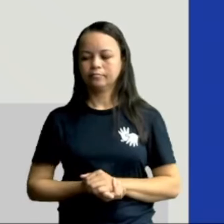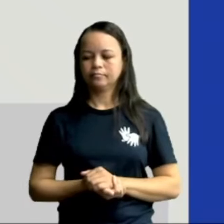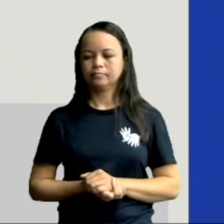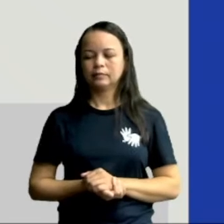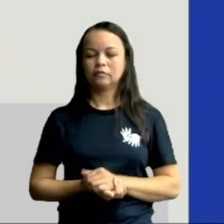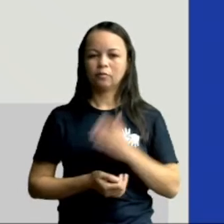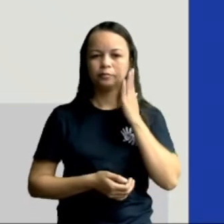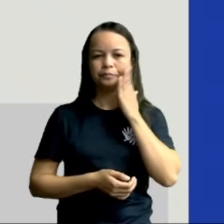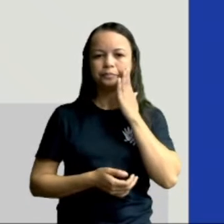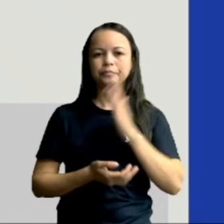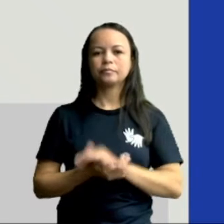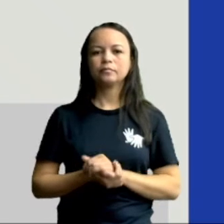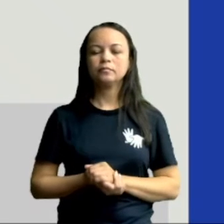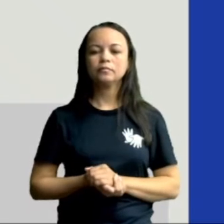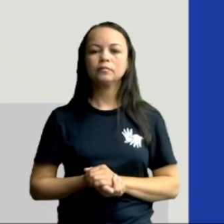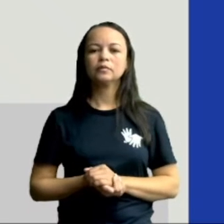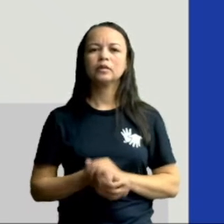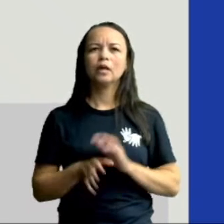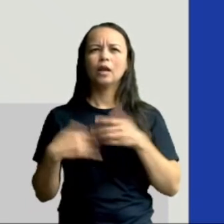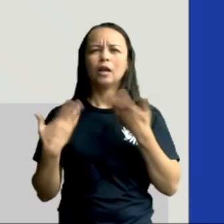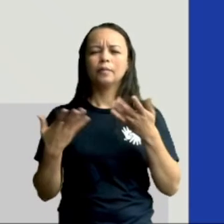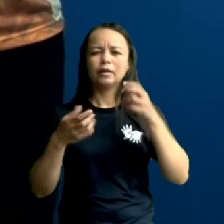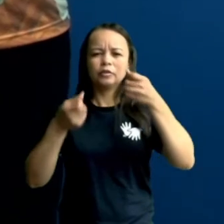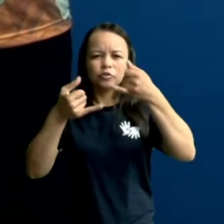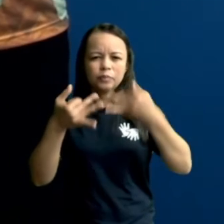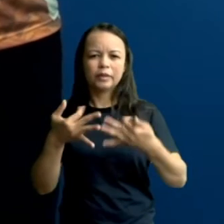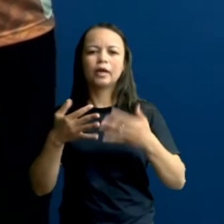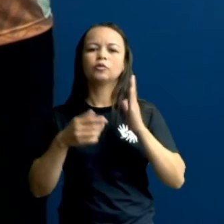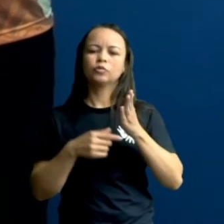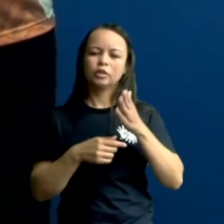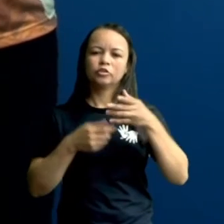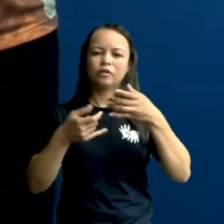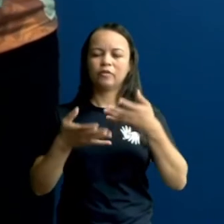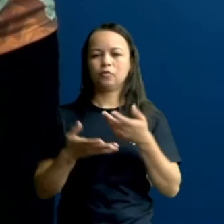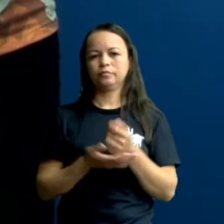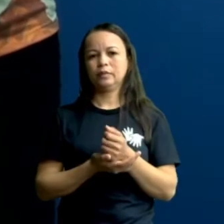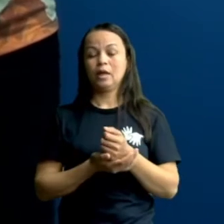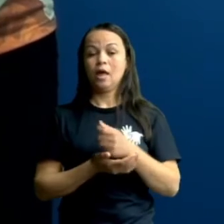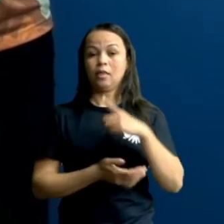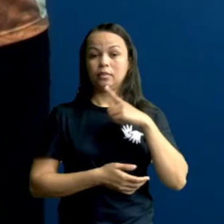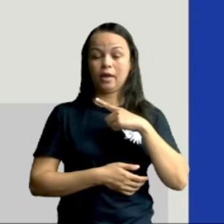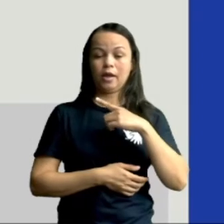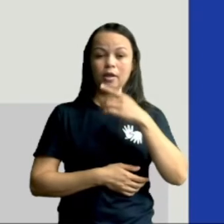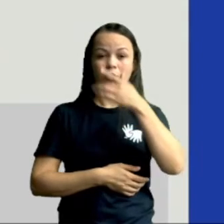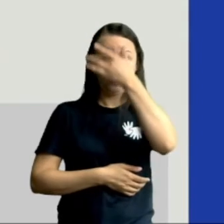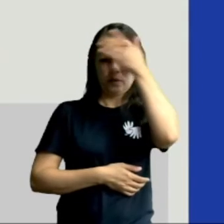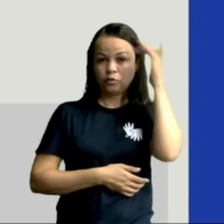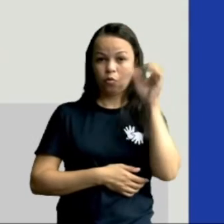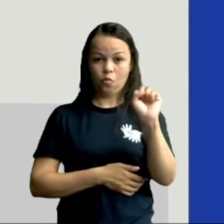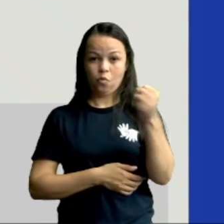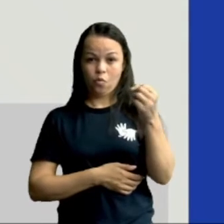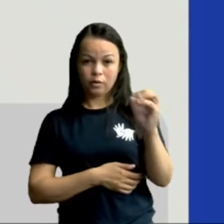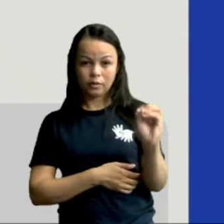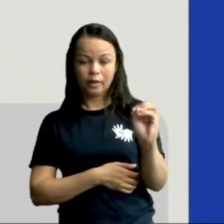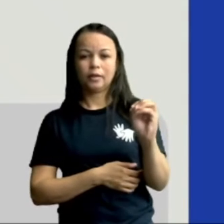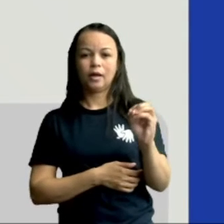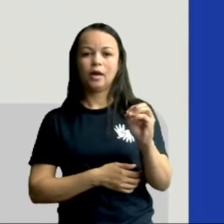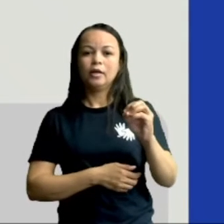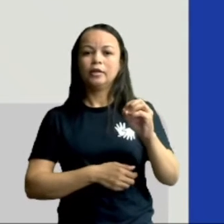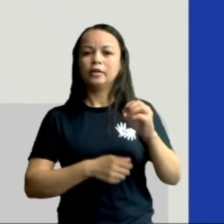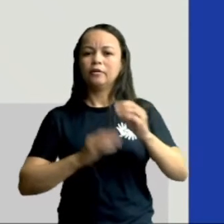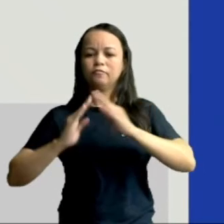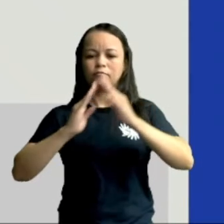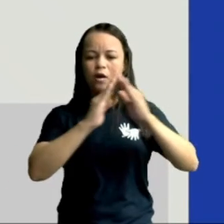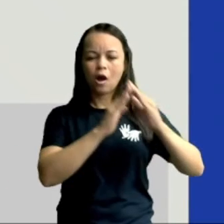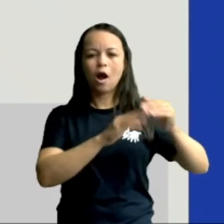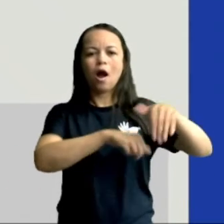vamos compreender. Lembrando, retomando o que a gente falou, tem 80 pessoas, né, que moram numa determinada